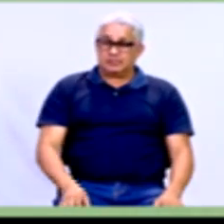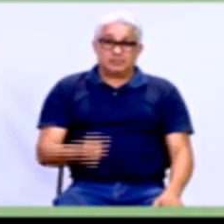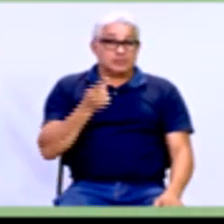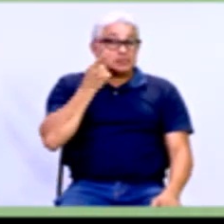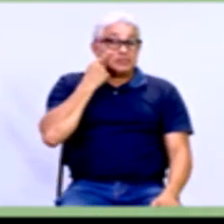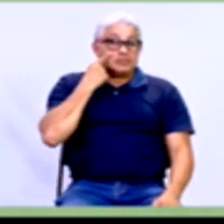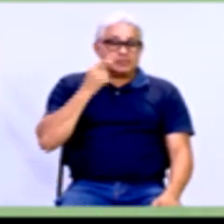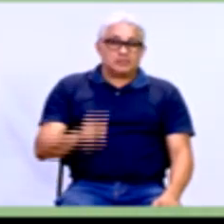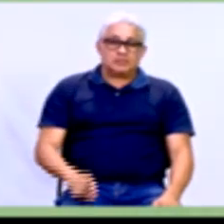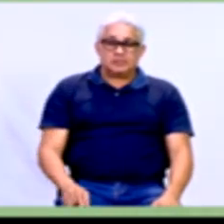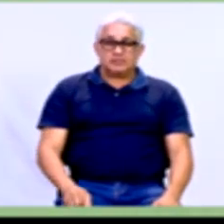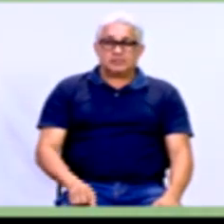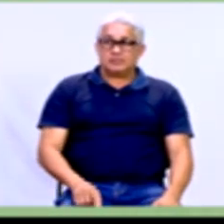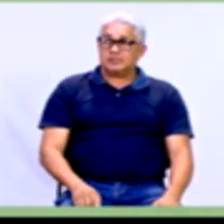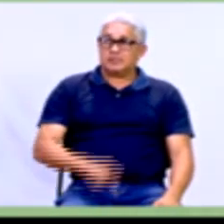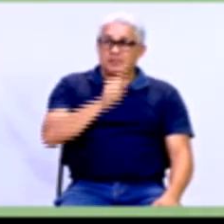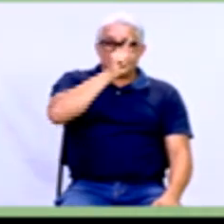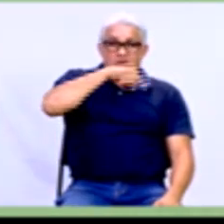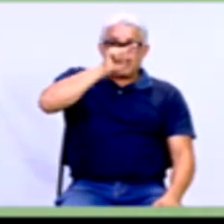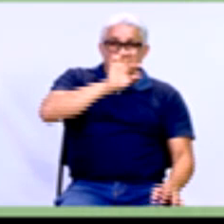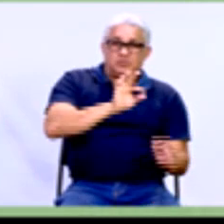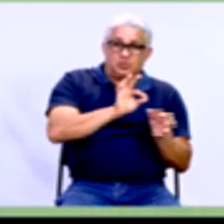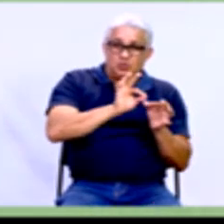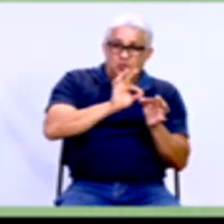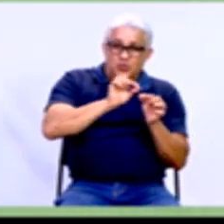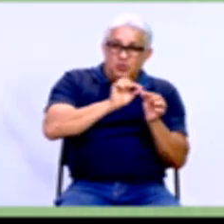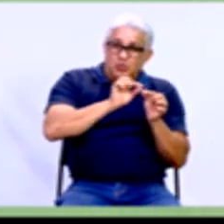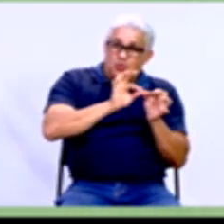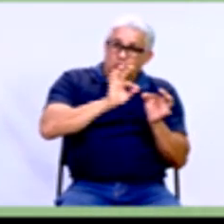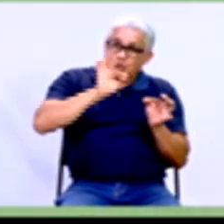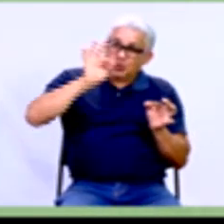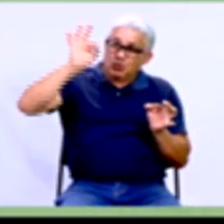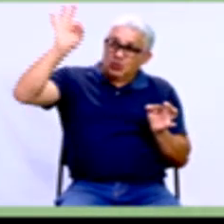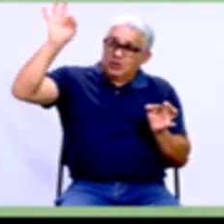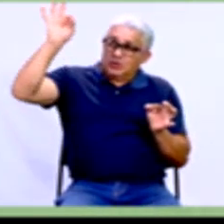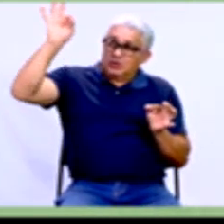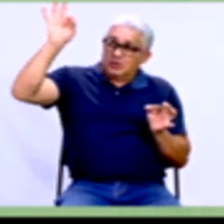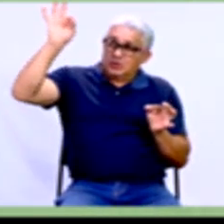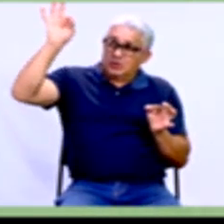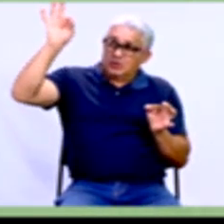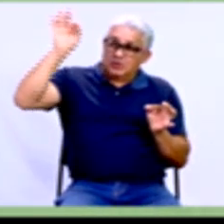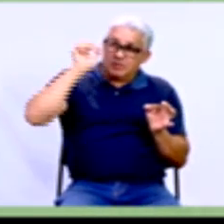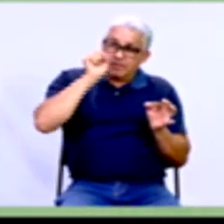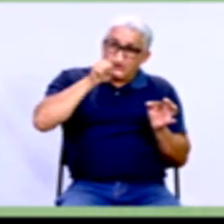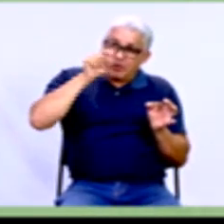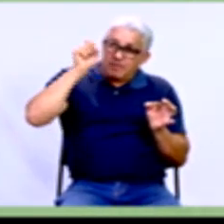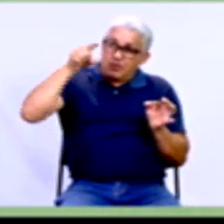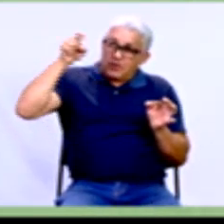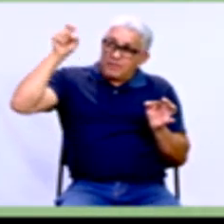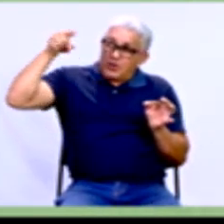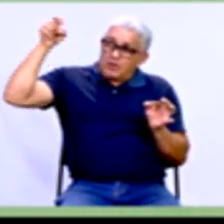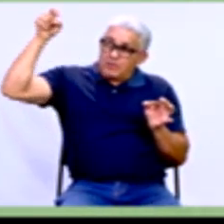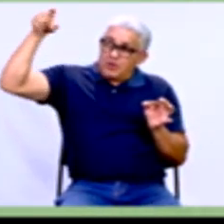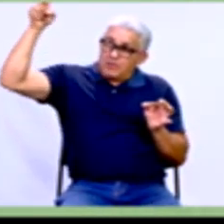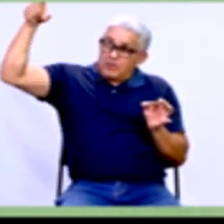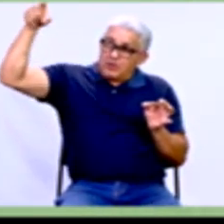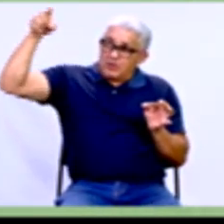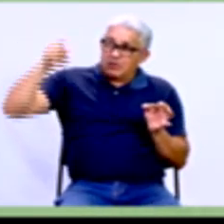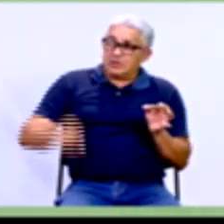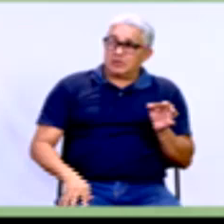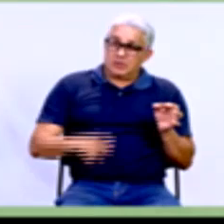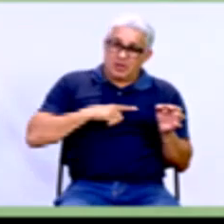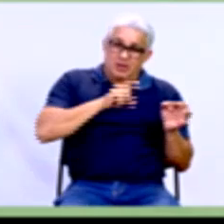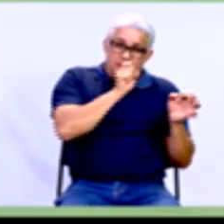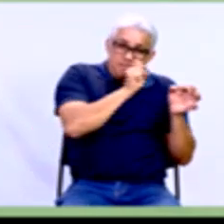Observe o diagrama de dispersão e a linha mostrados na figura ao lado. Cada ponto de dado D, no caso, cada ponto desse que a gente